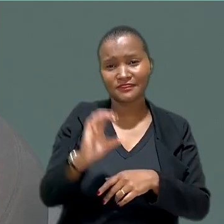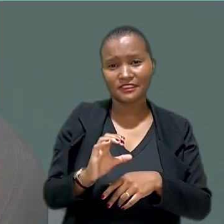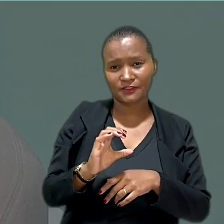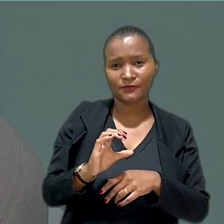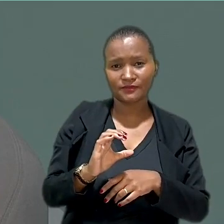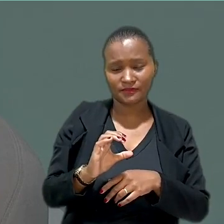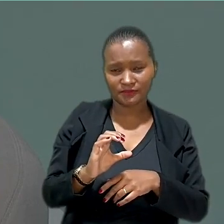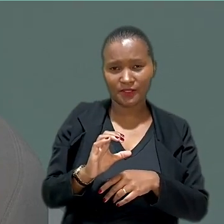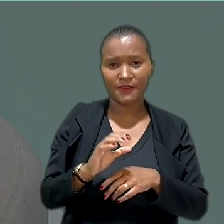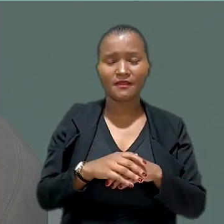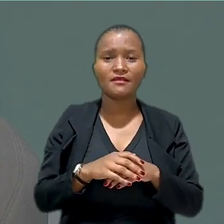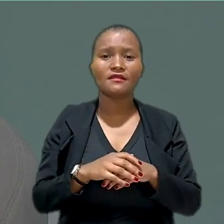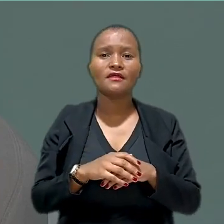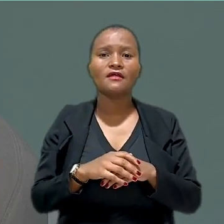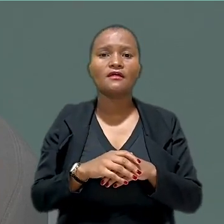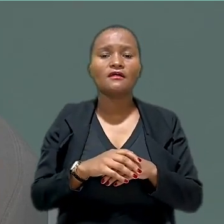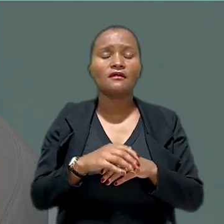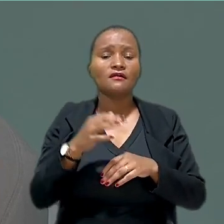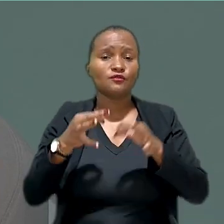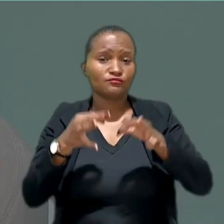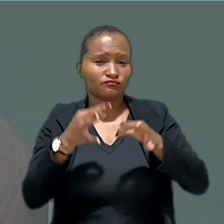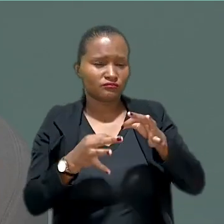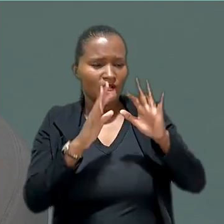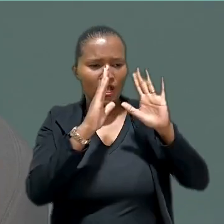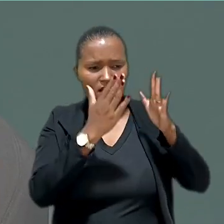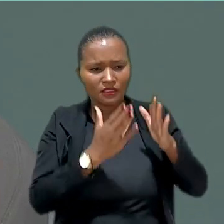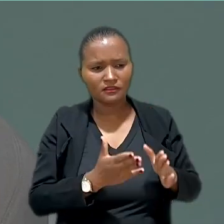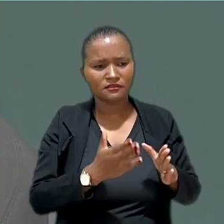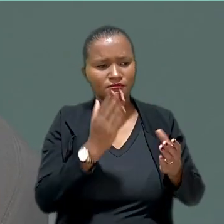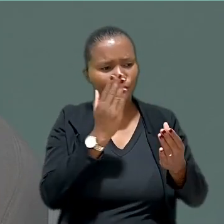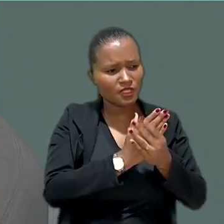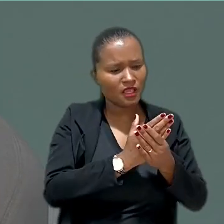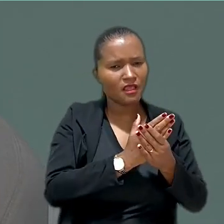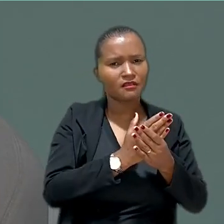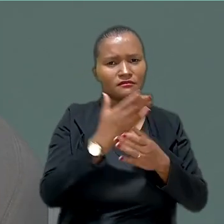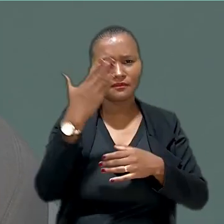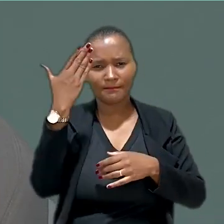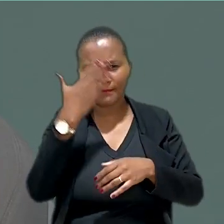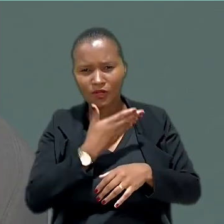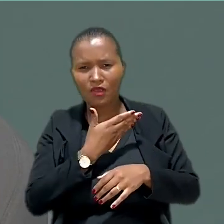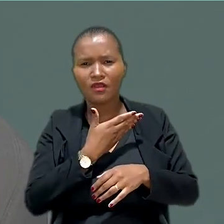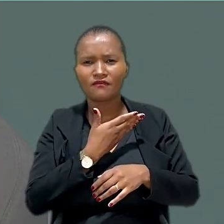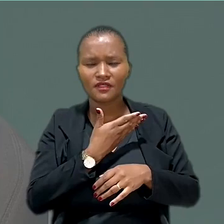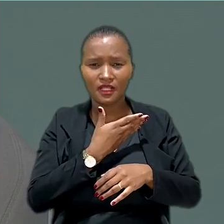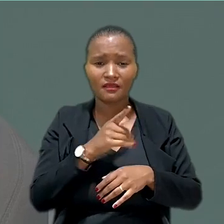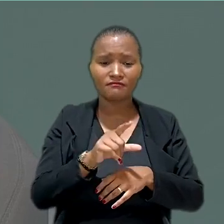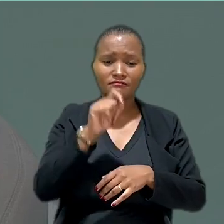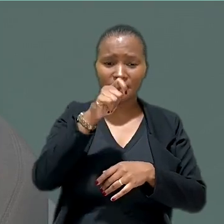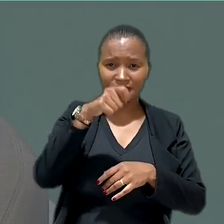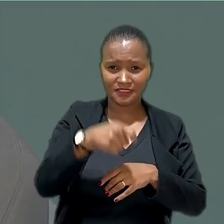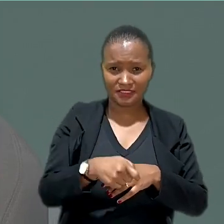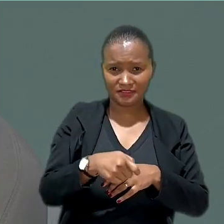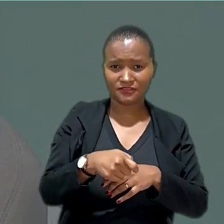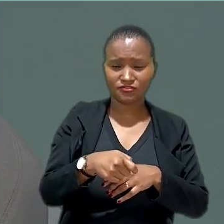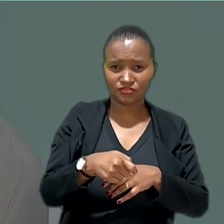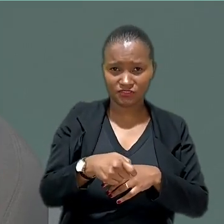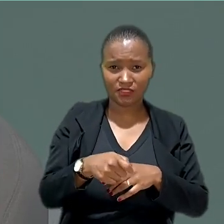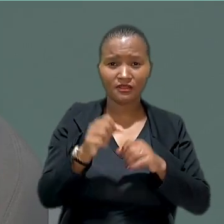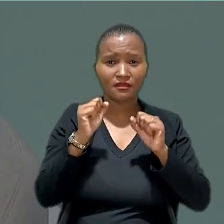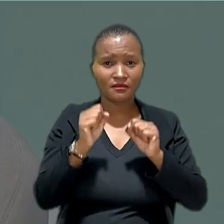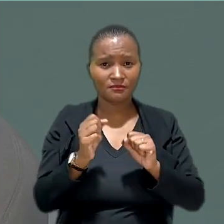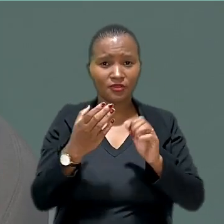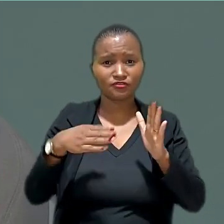cidadão. O juiz, então, analisa o processo, as partes produzem prova, o juiz decide a causa. E aí pode chegar